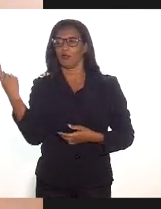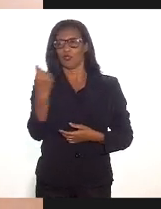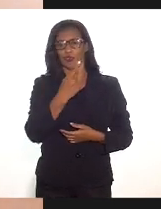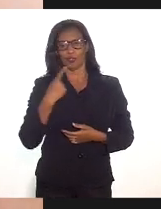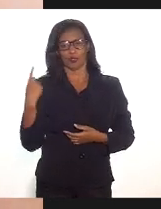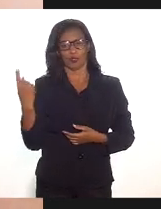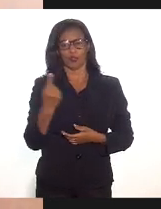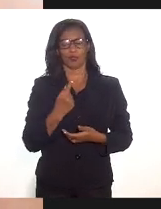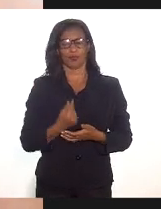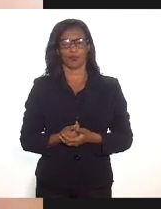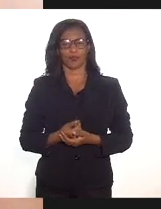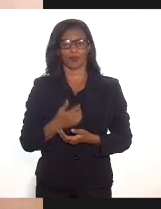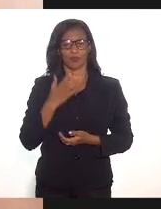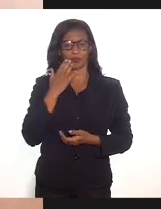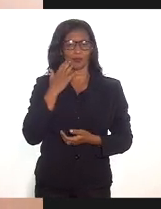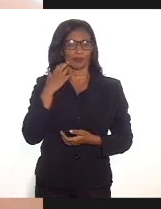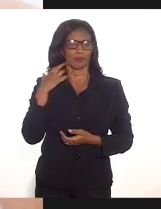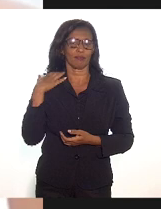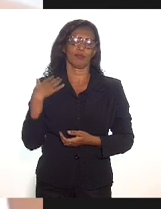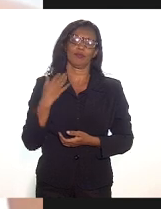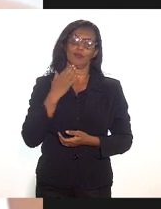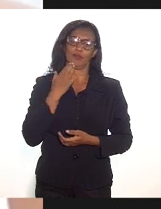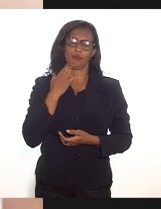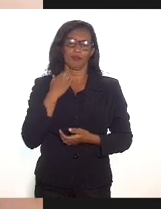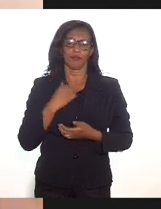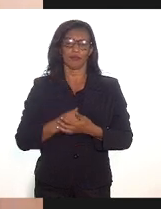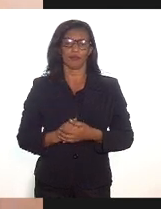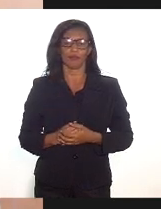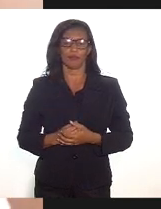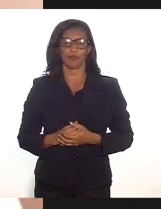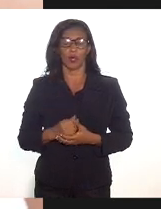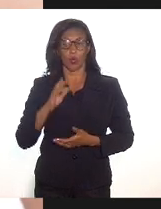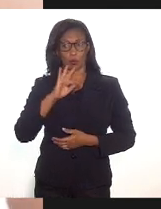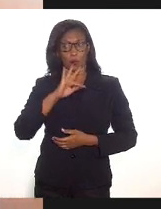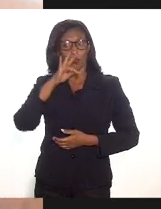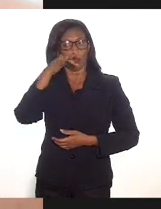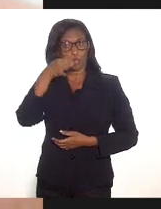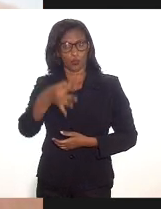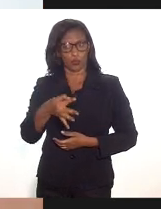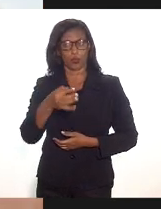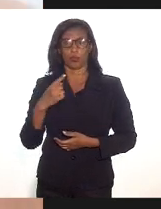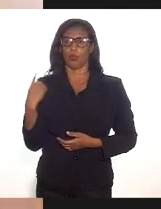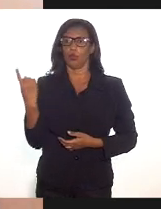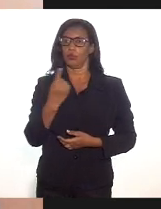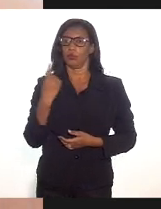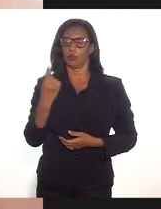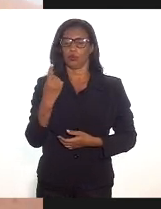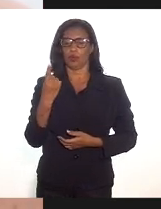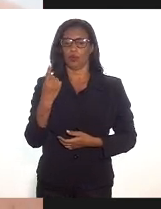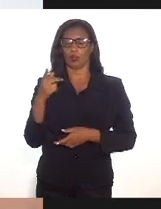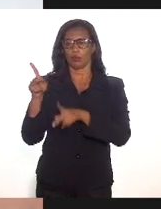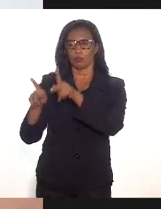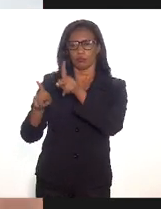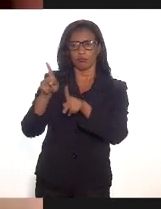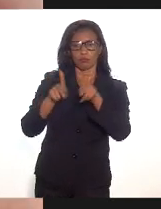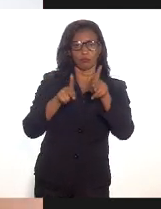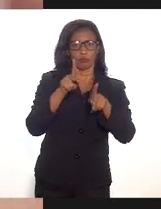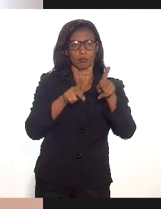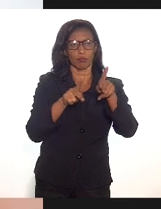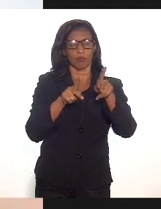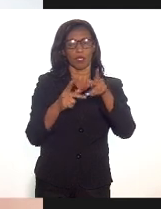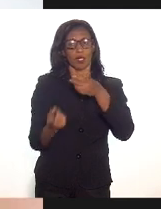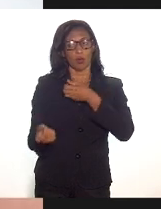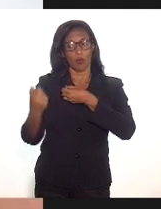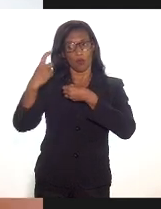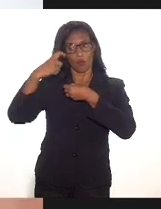processo. Nos submetemos em nome do futuro do nosso povo para não